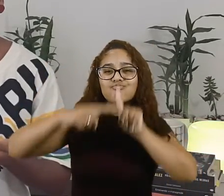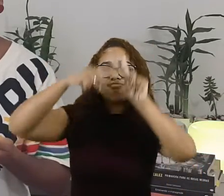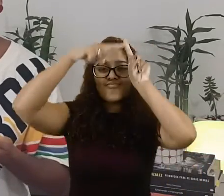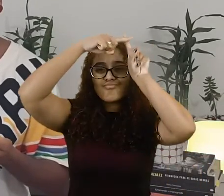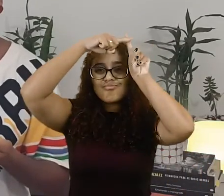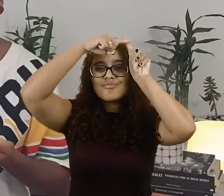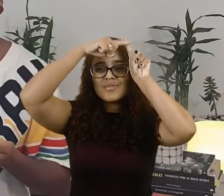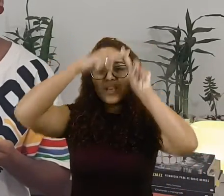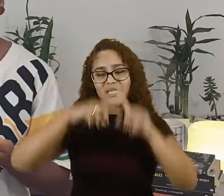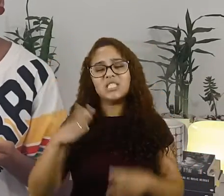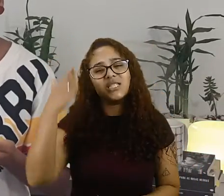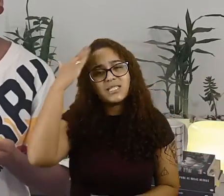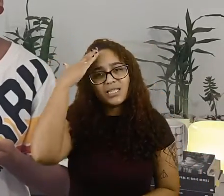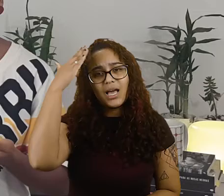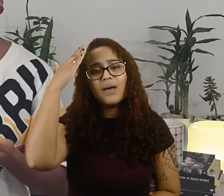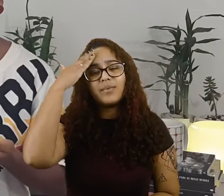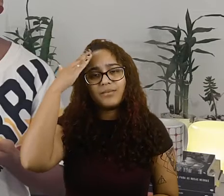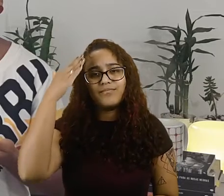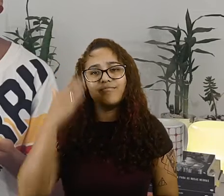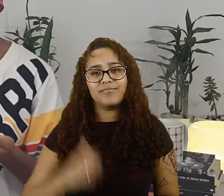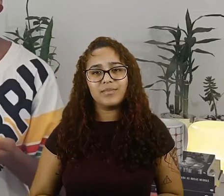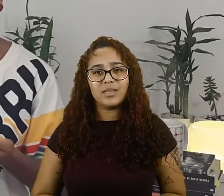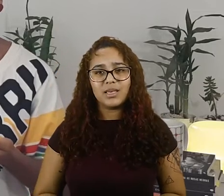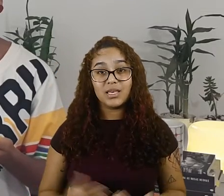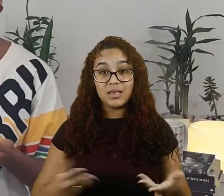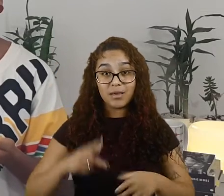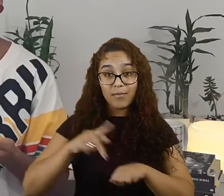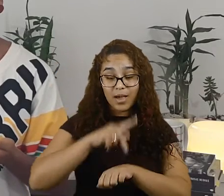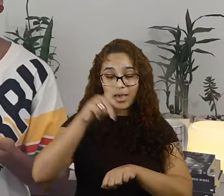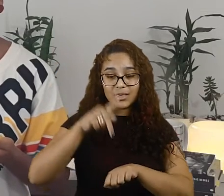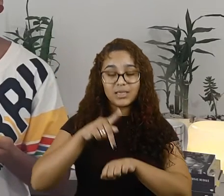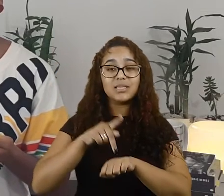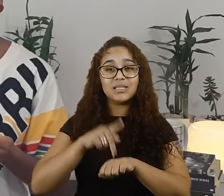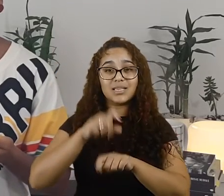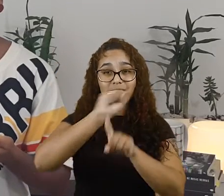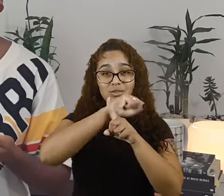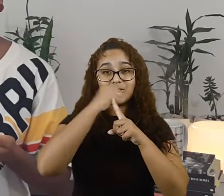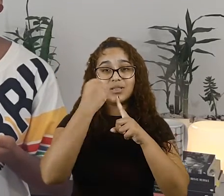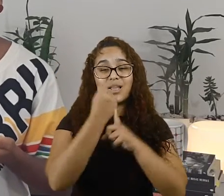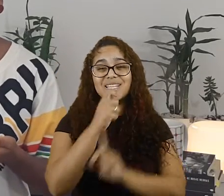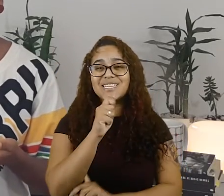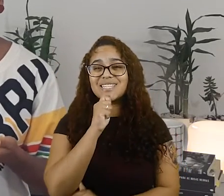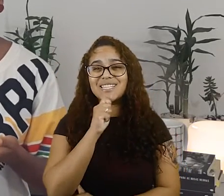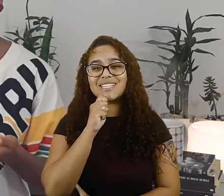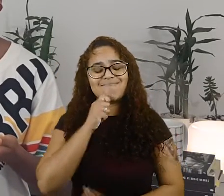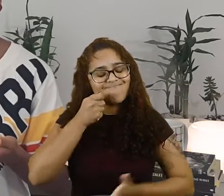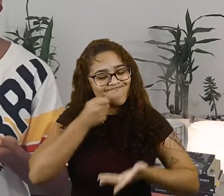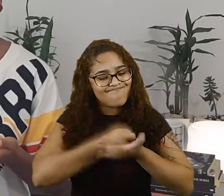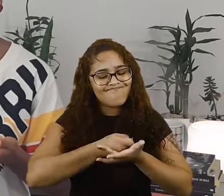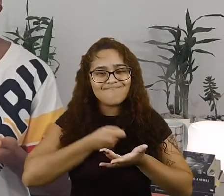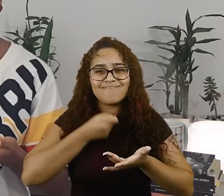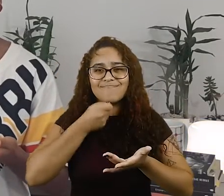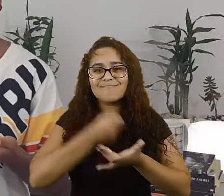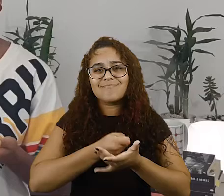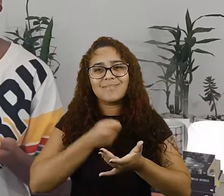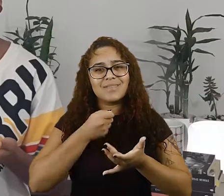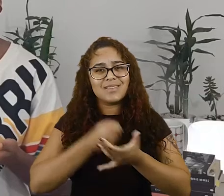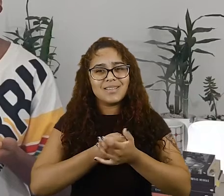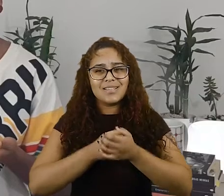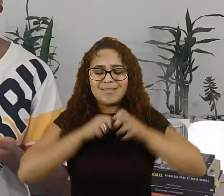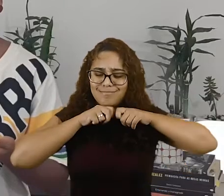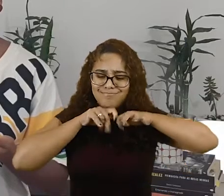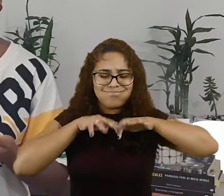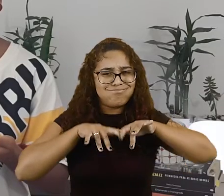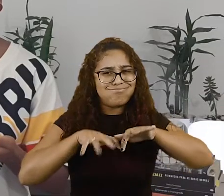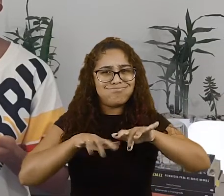imaginário mais positivo, mesmo a gente sabendo, né, que esse país, essa sociedade ainda